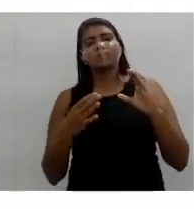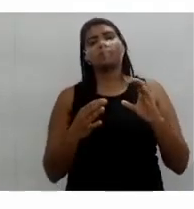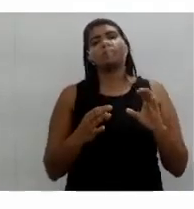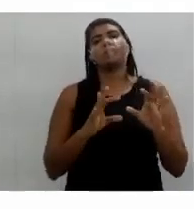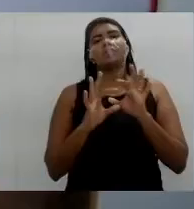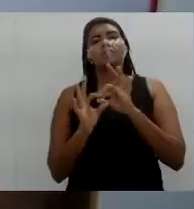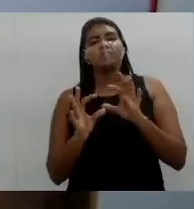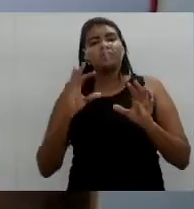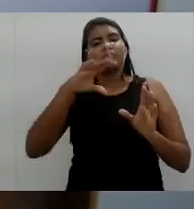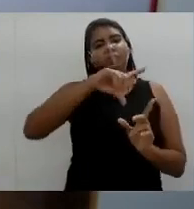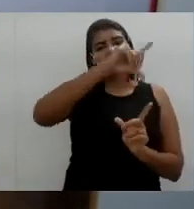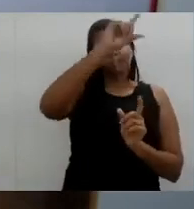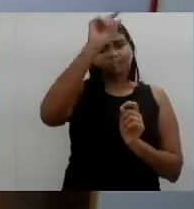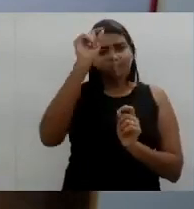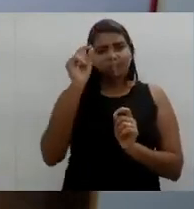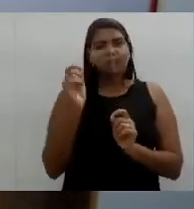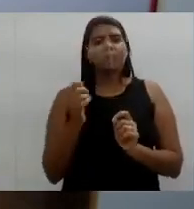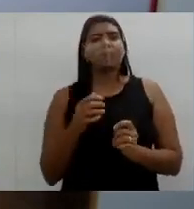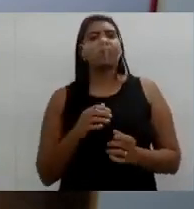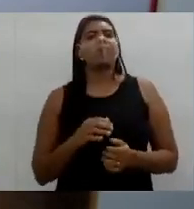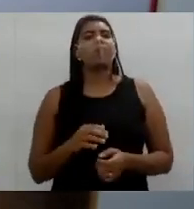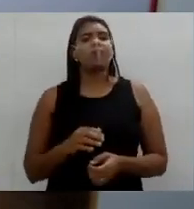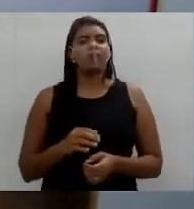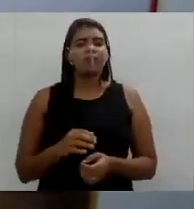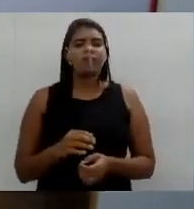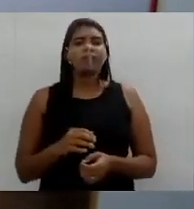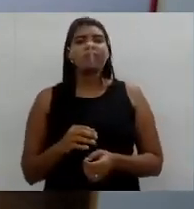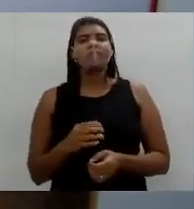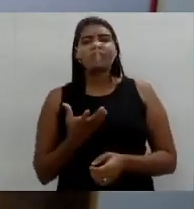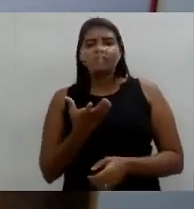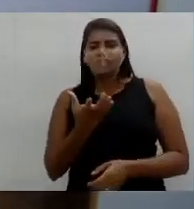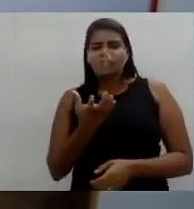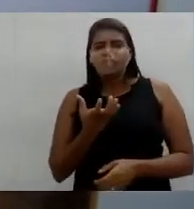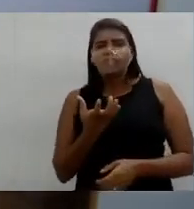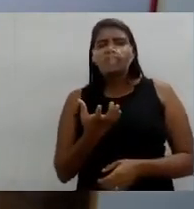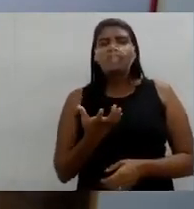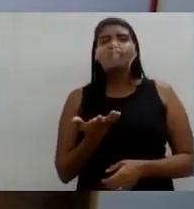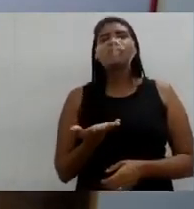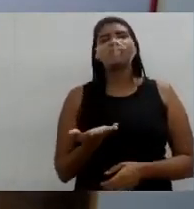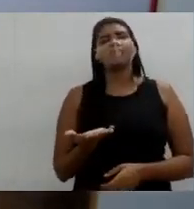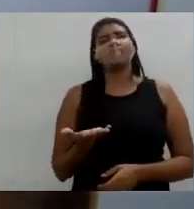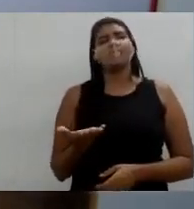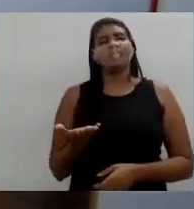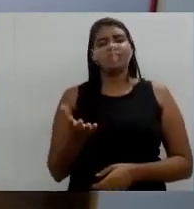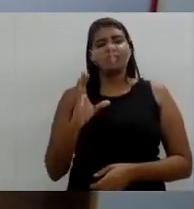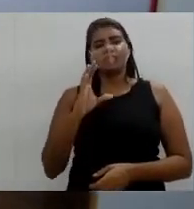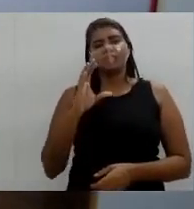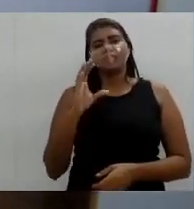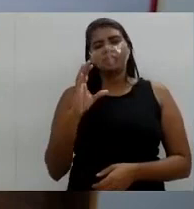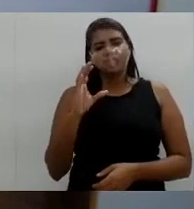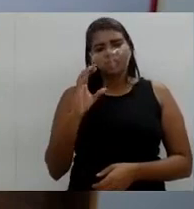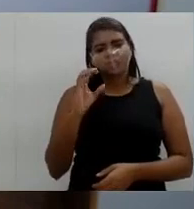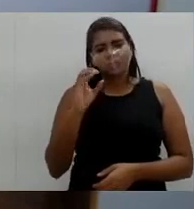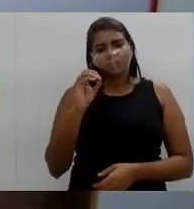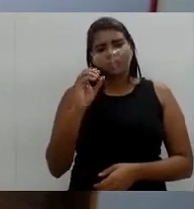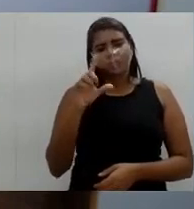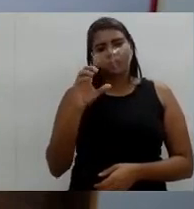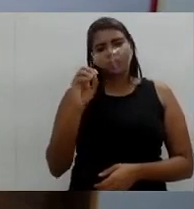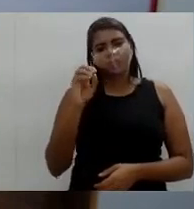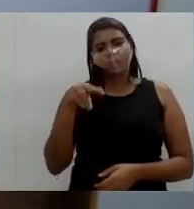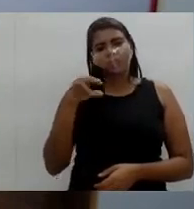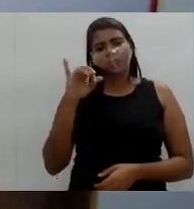colonização da Lua. É isso mesmo que vocês escutaram. Eles querem colonizar a Lua, gente. Para